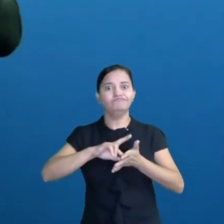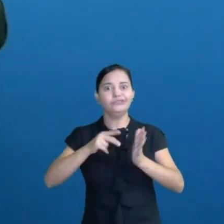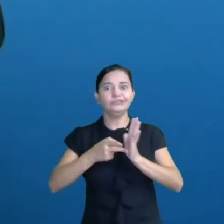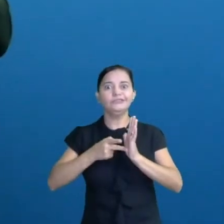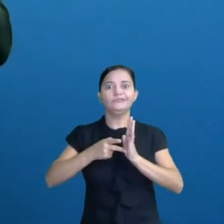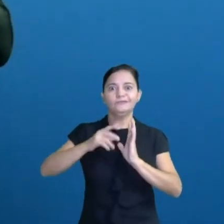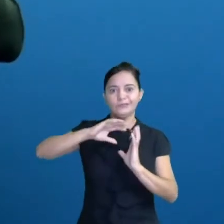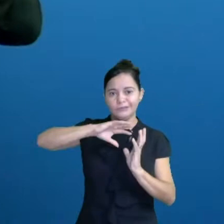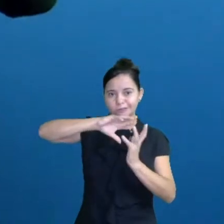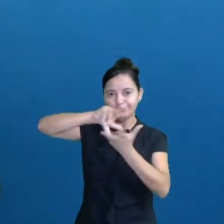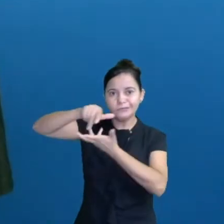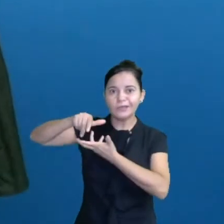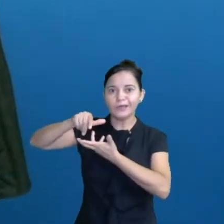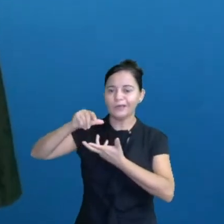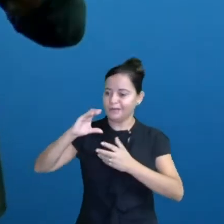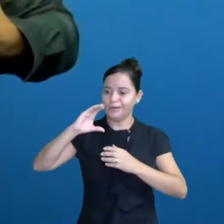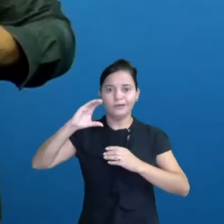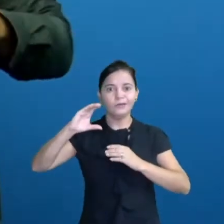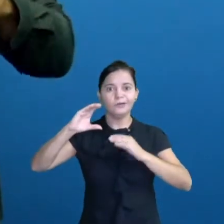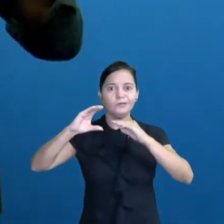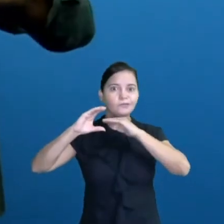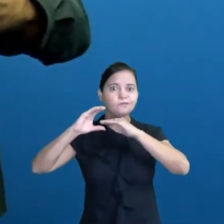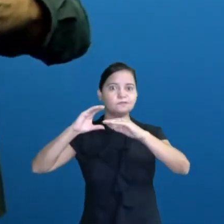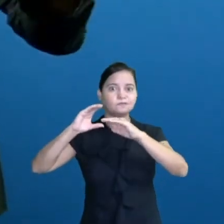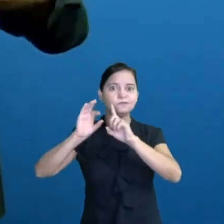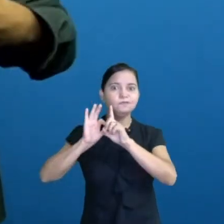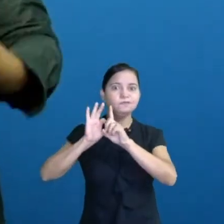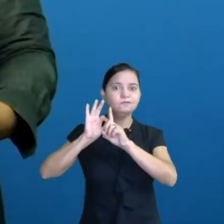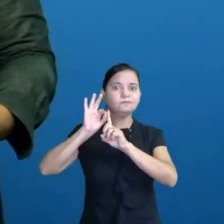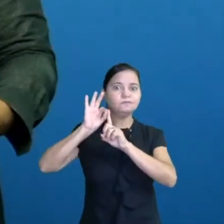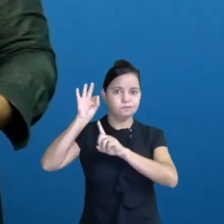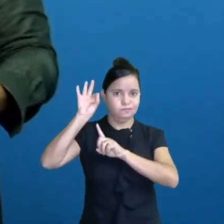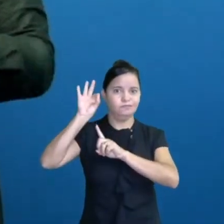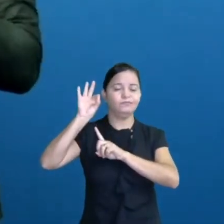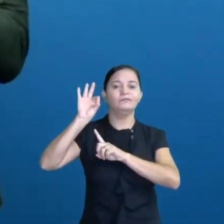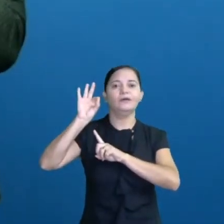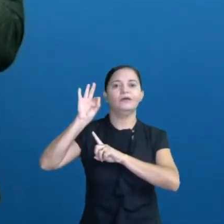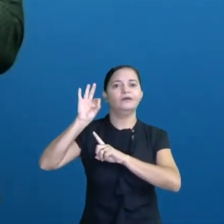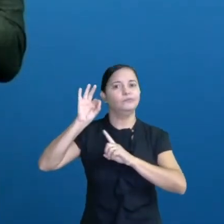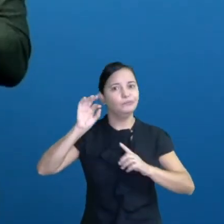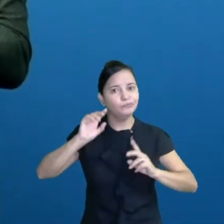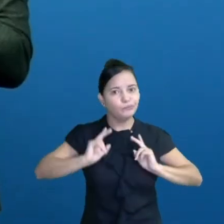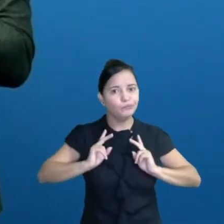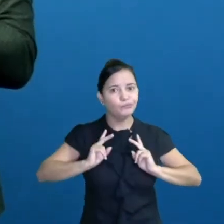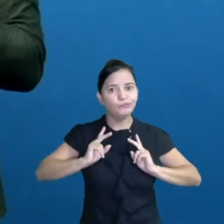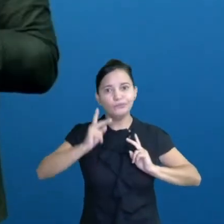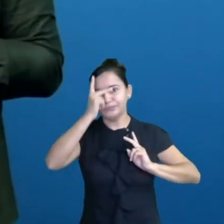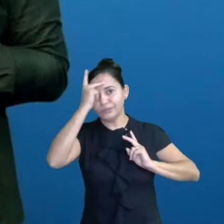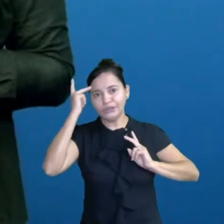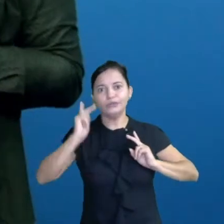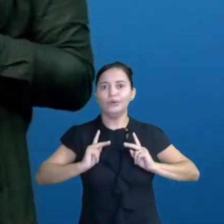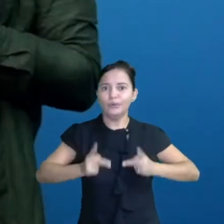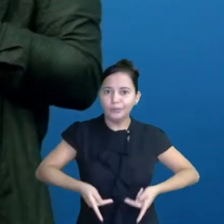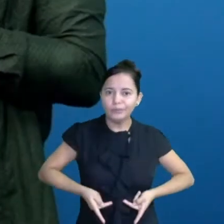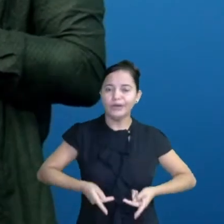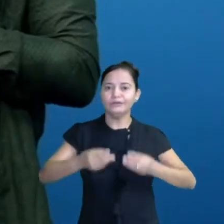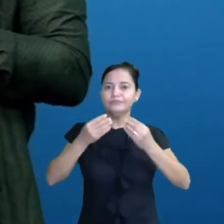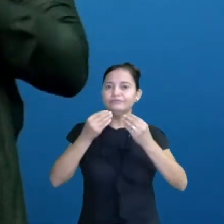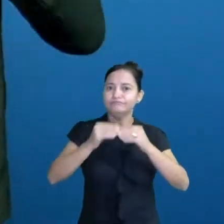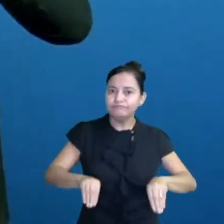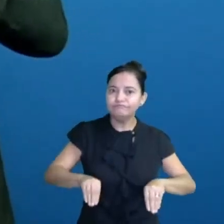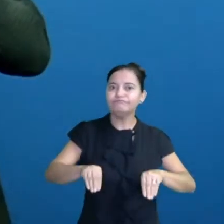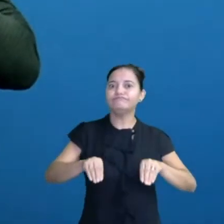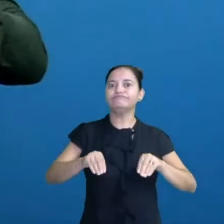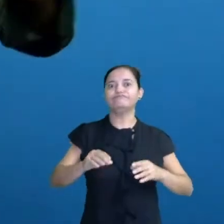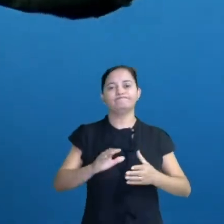pelas ações do homem, pelas ações antrópicas, pelas ações da humanidade. Então, se liga nisso, gente. Por favor, produção, o nosso próximo